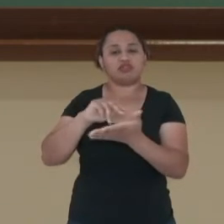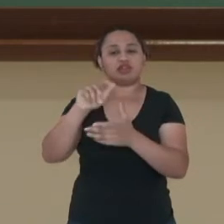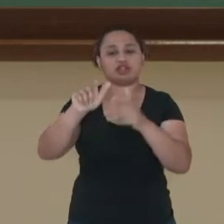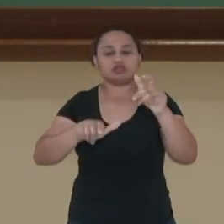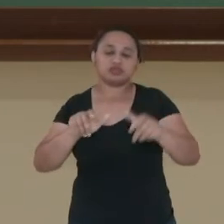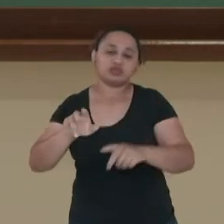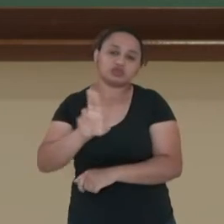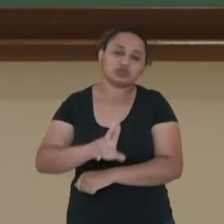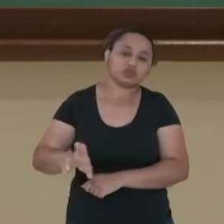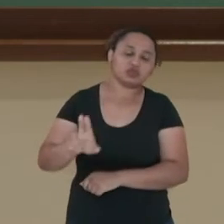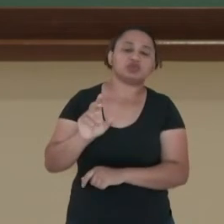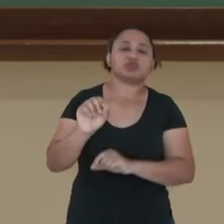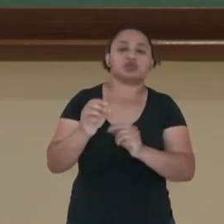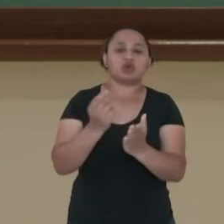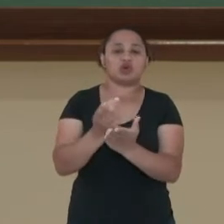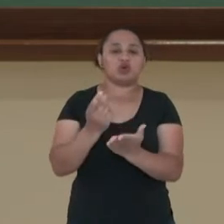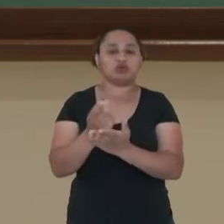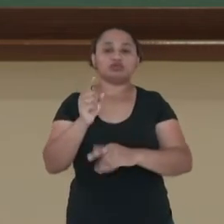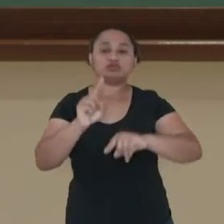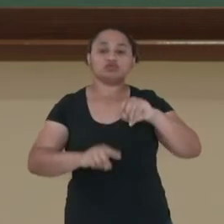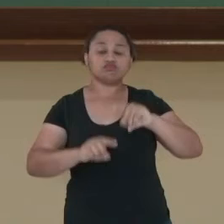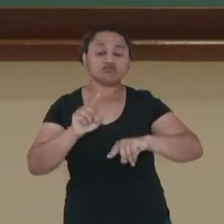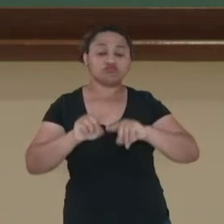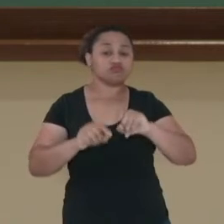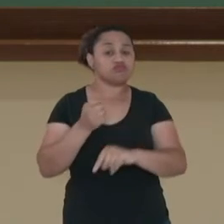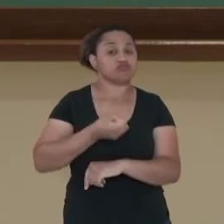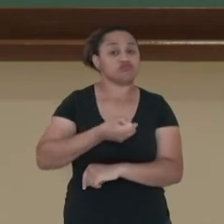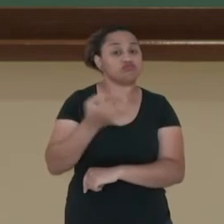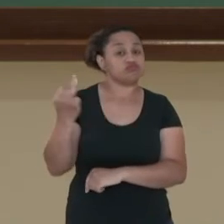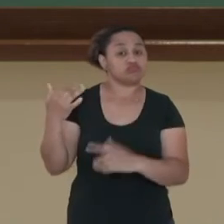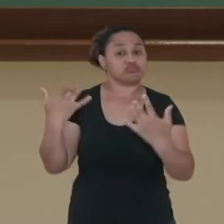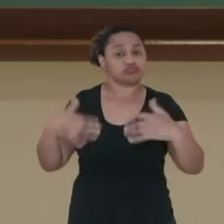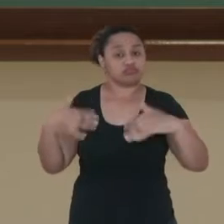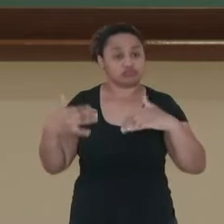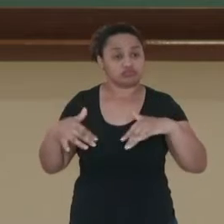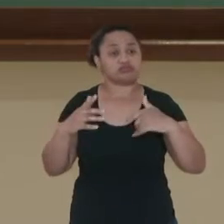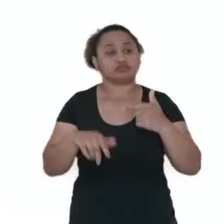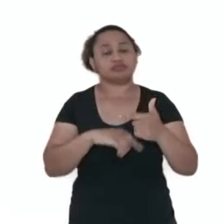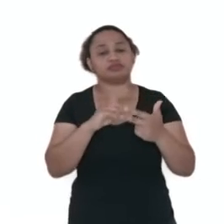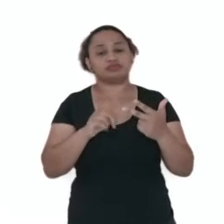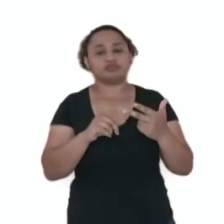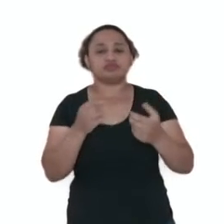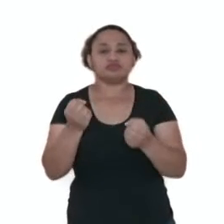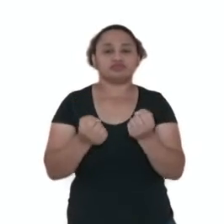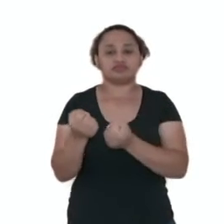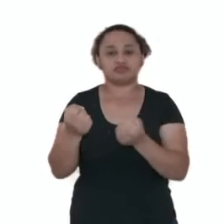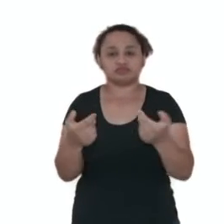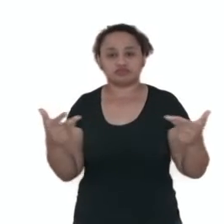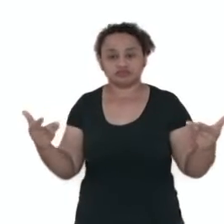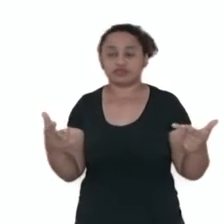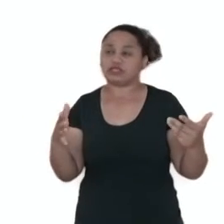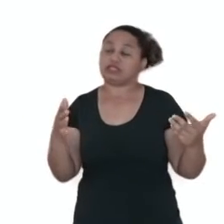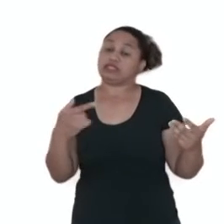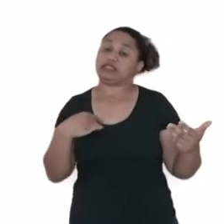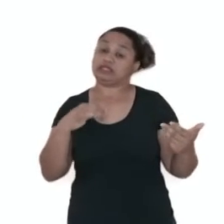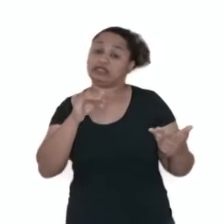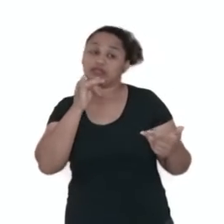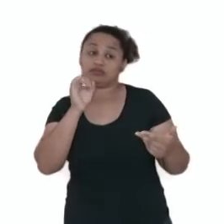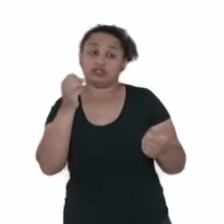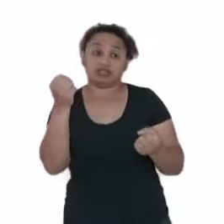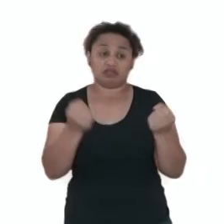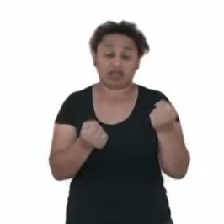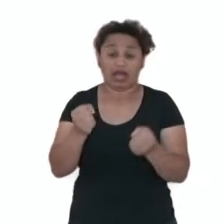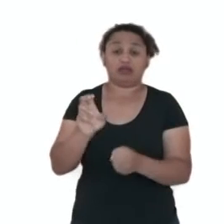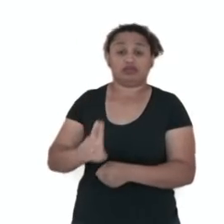recursos, comprando aquele produto, né, uma quantidade imensa. Transporte. Se você tem um carro e utiliza bastante,